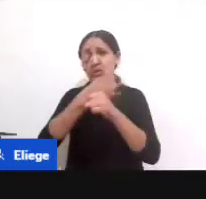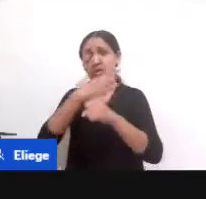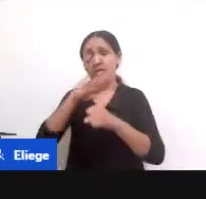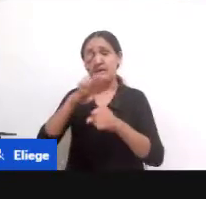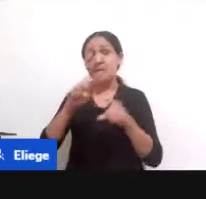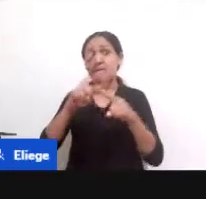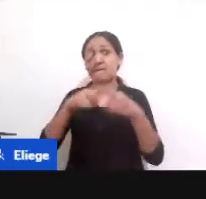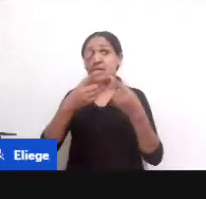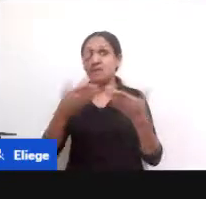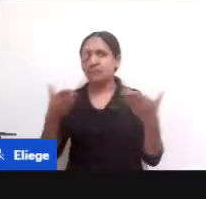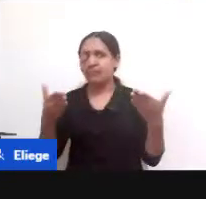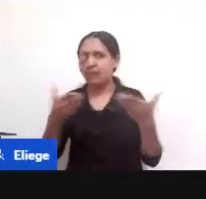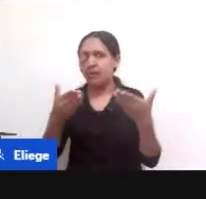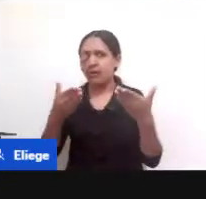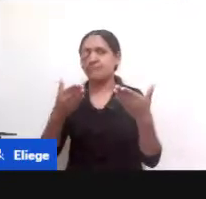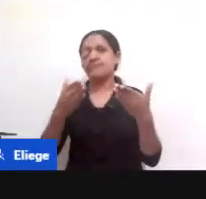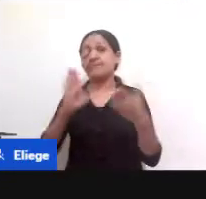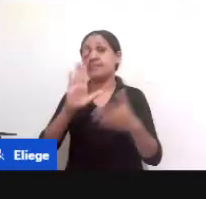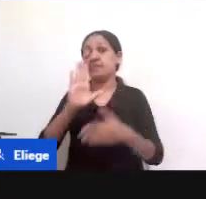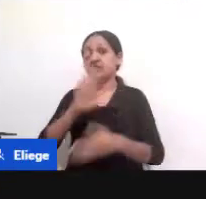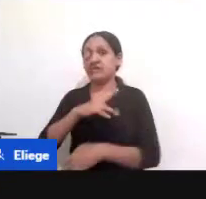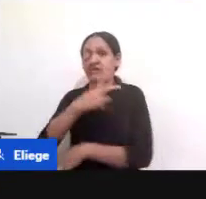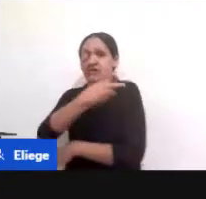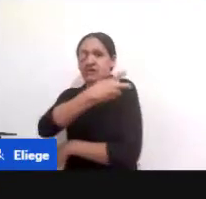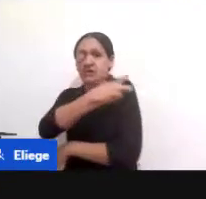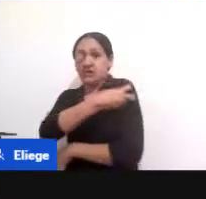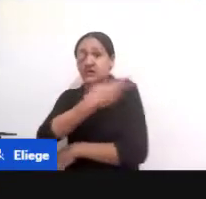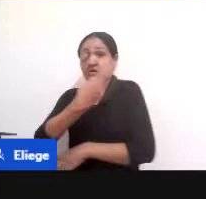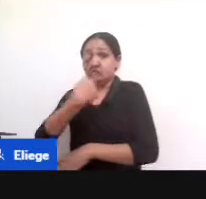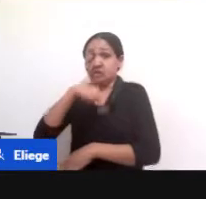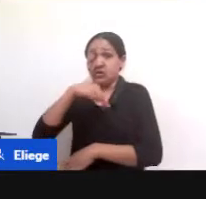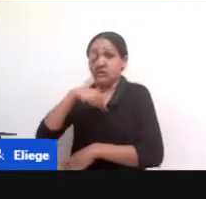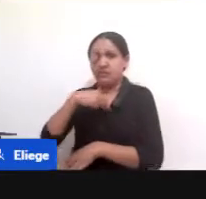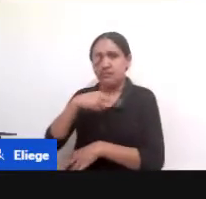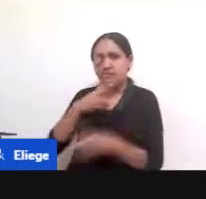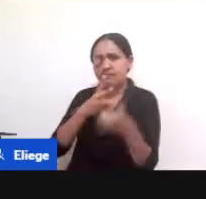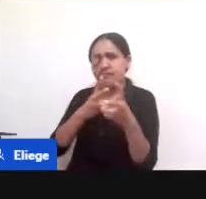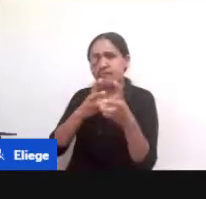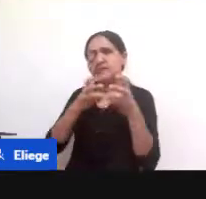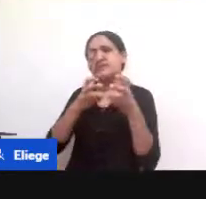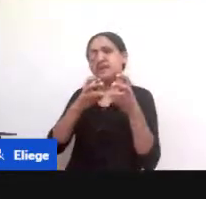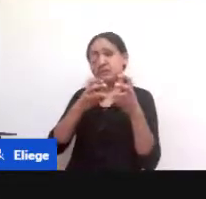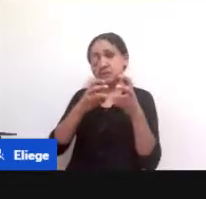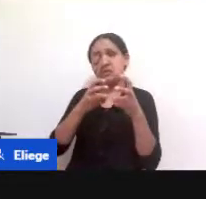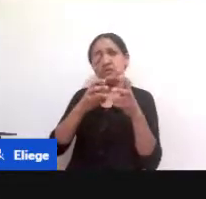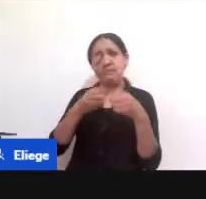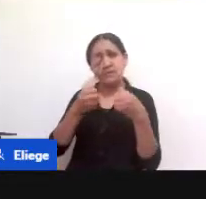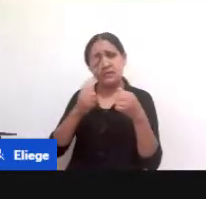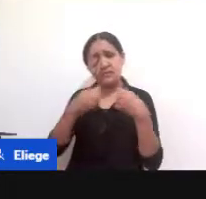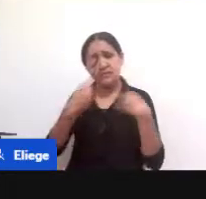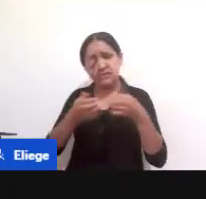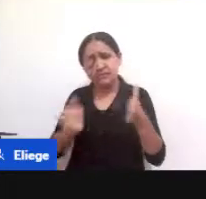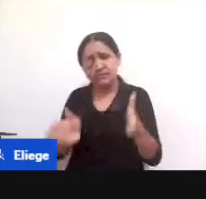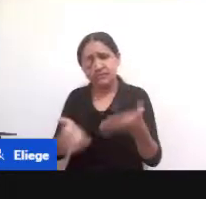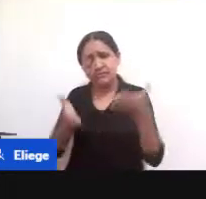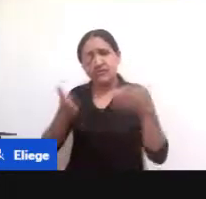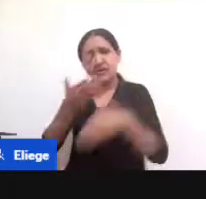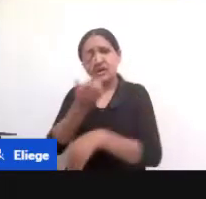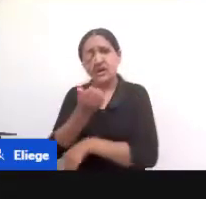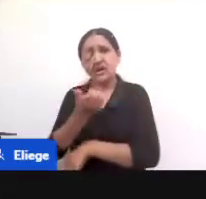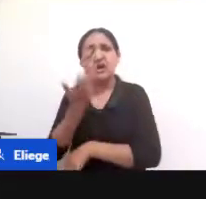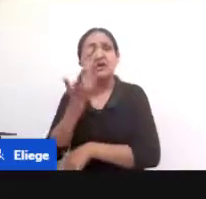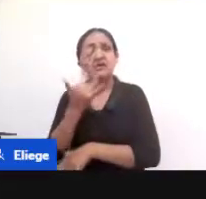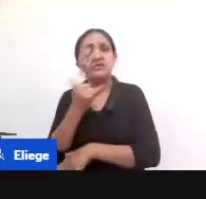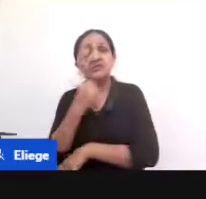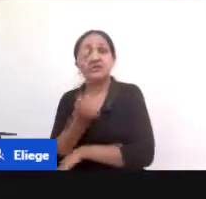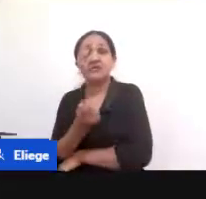gente percebe que dá para começar, nós temos que incentivar essas crianças a voltarem para a escola. E como fazer? Como